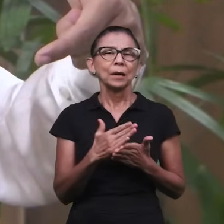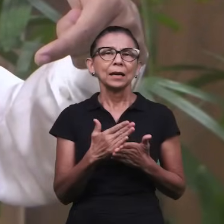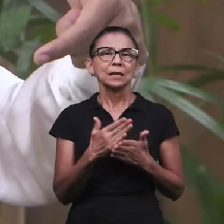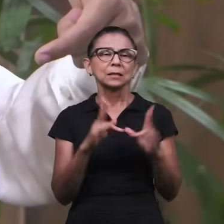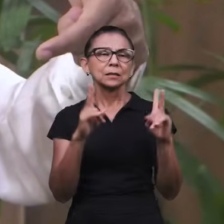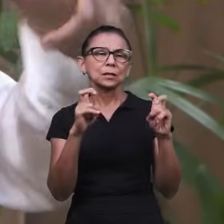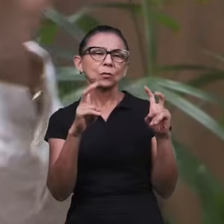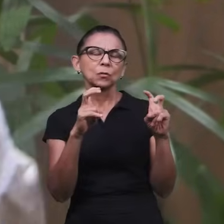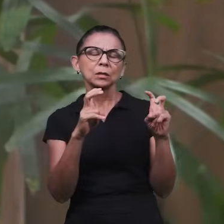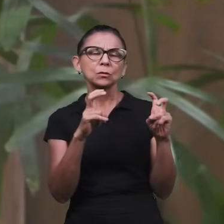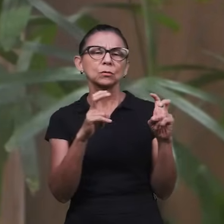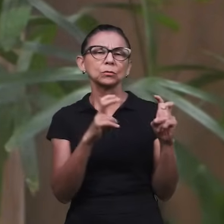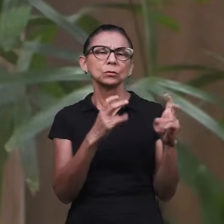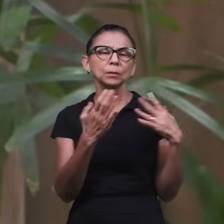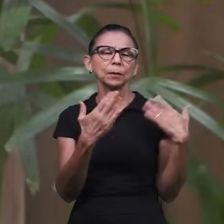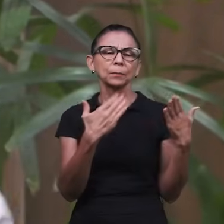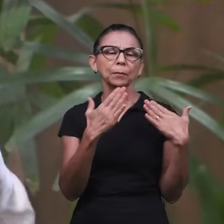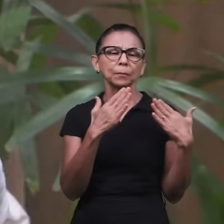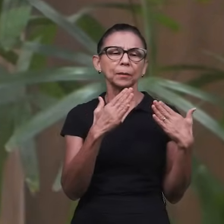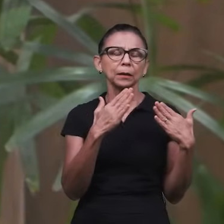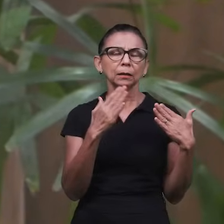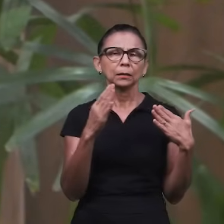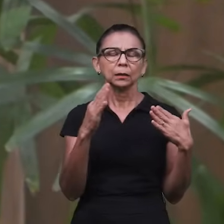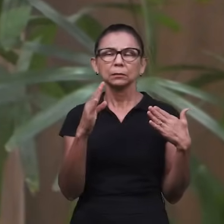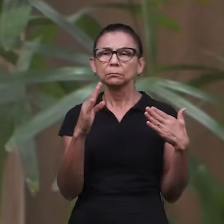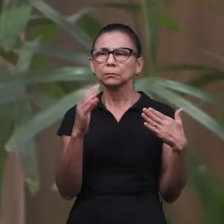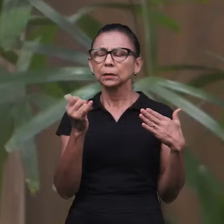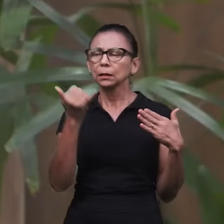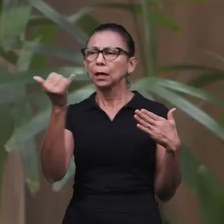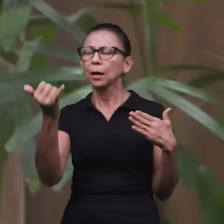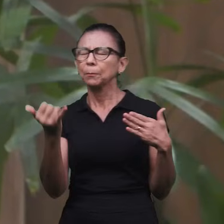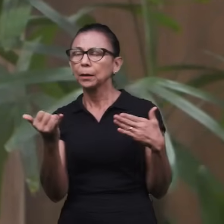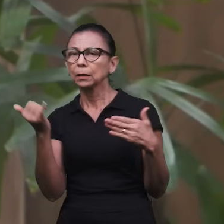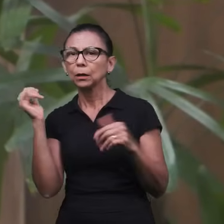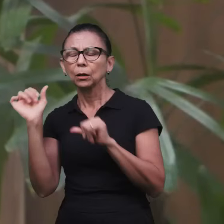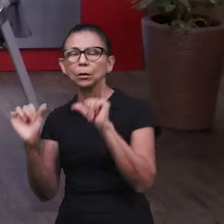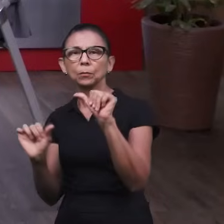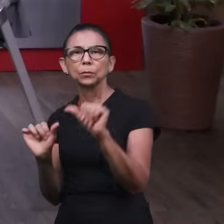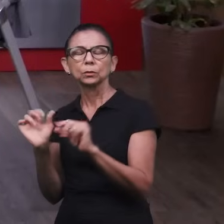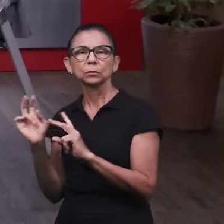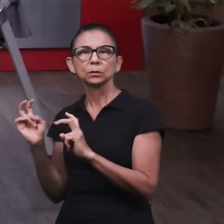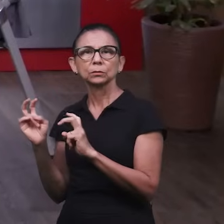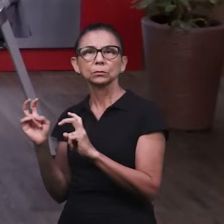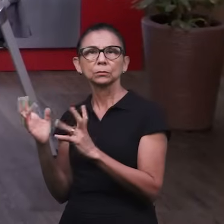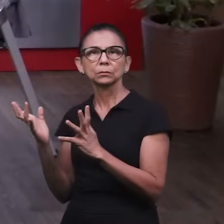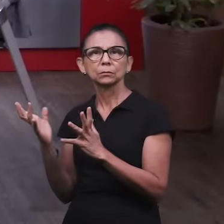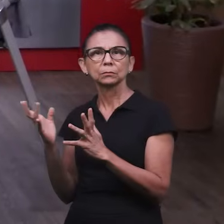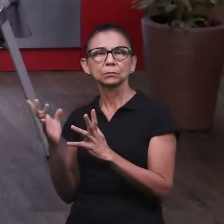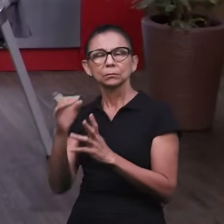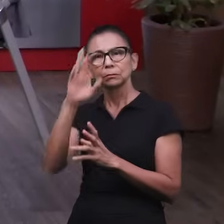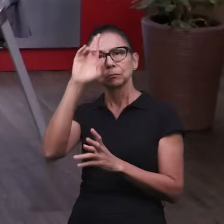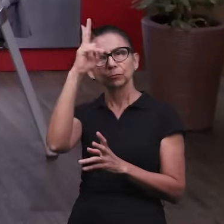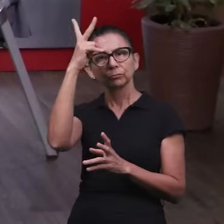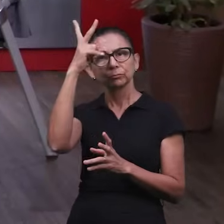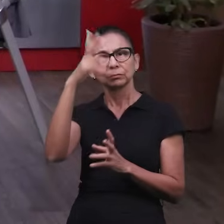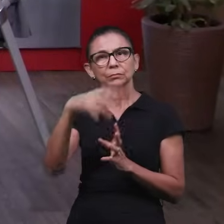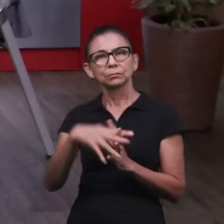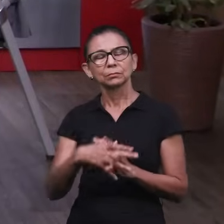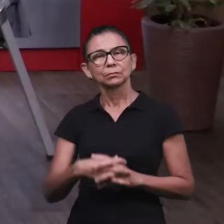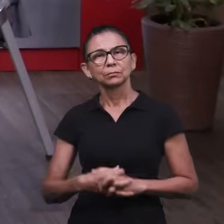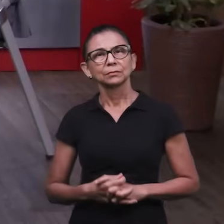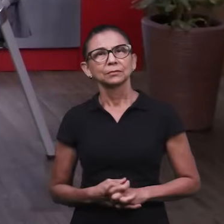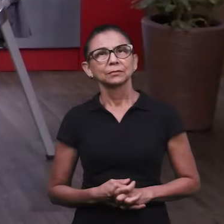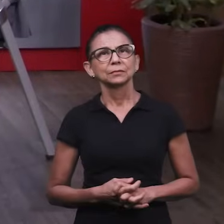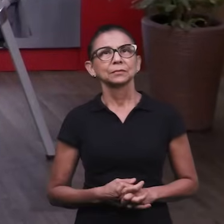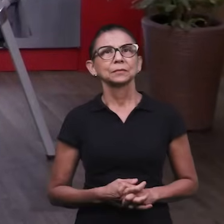de assunto. E ele está se entendendo, o outro que não. No Pedro a gente notou isso aí, na questão escolar que a